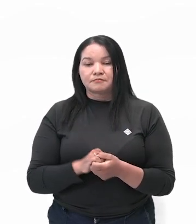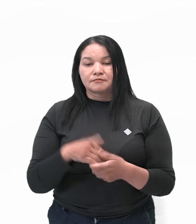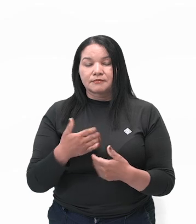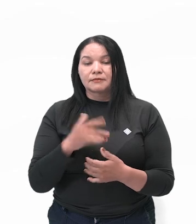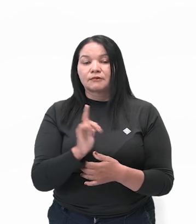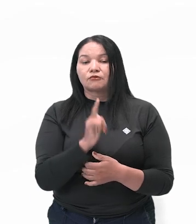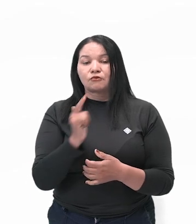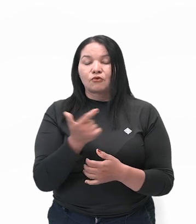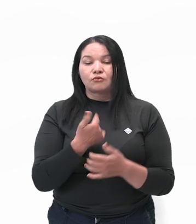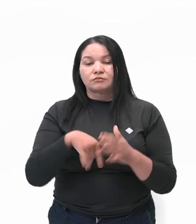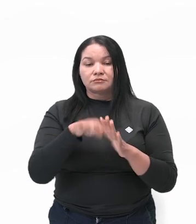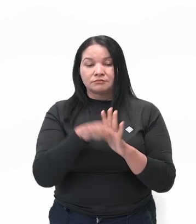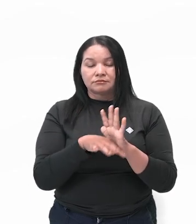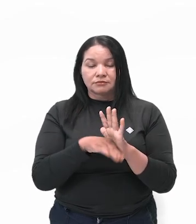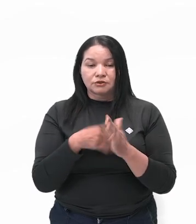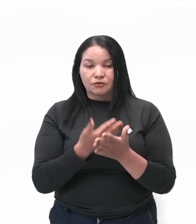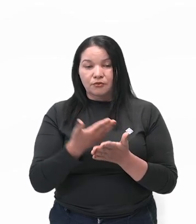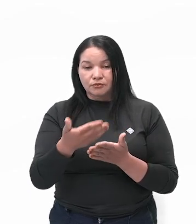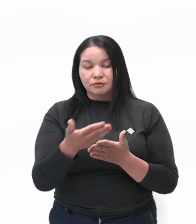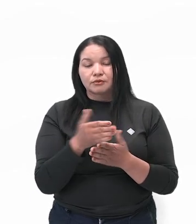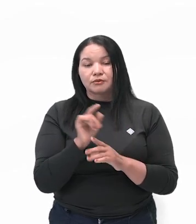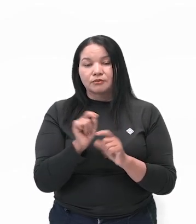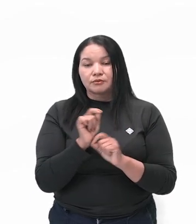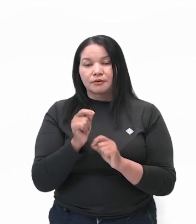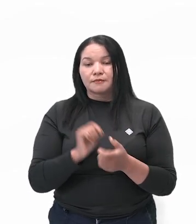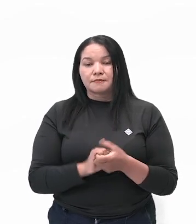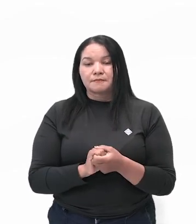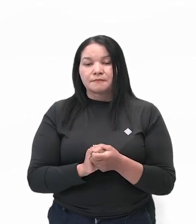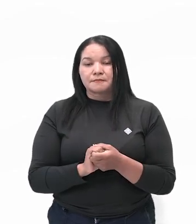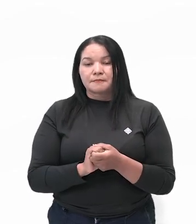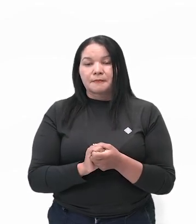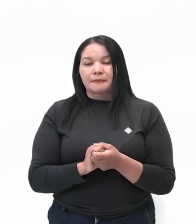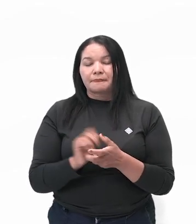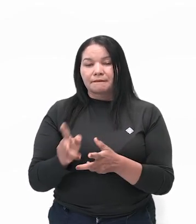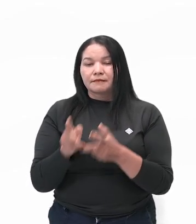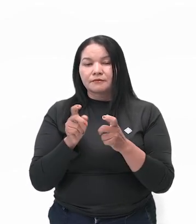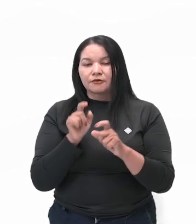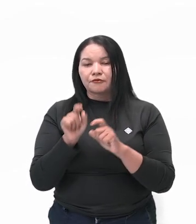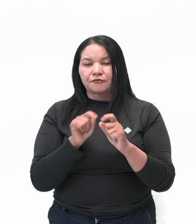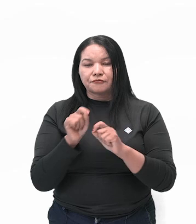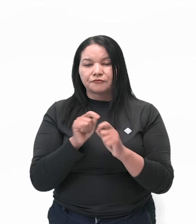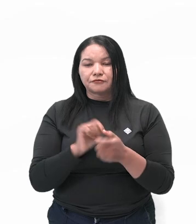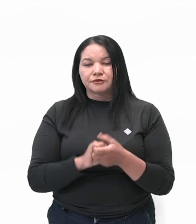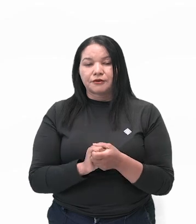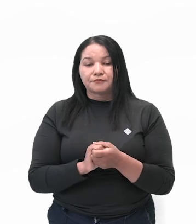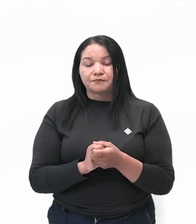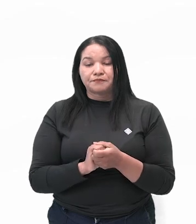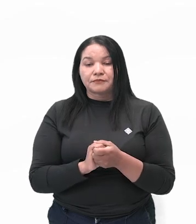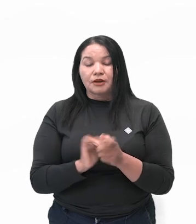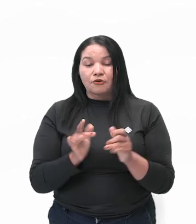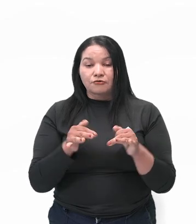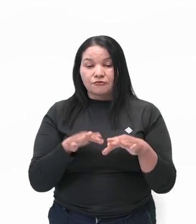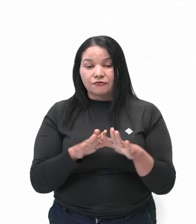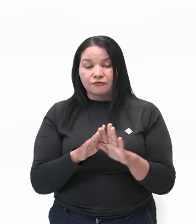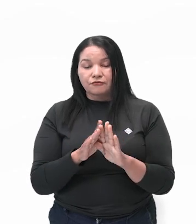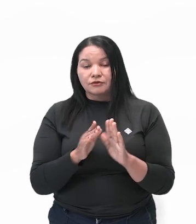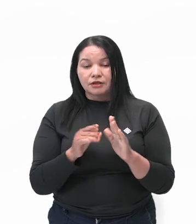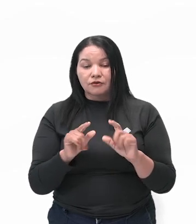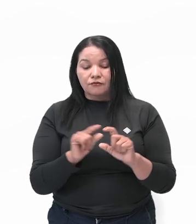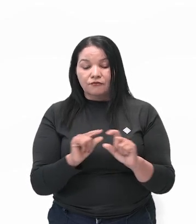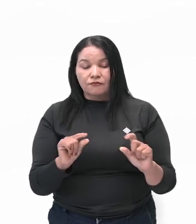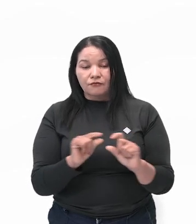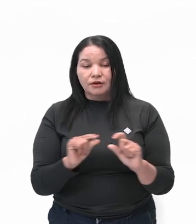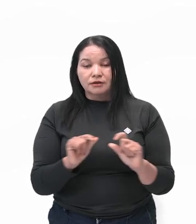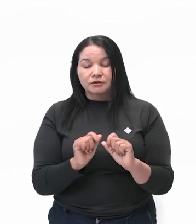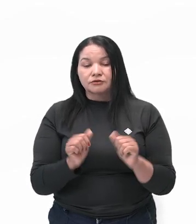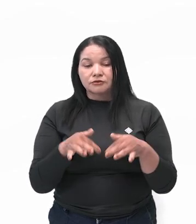mais um pouquinho do texto, ok? Vamos observar a última linha, as últimas linhas, diz assim,